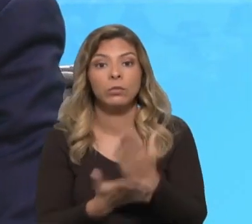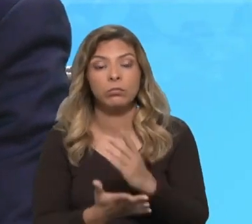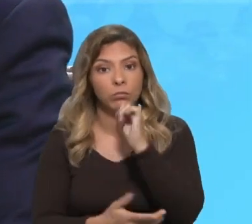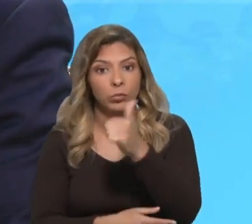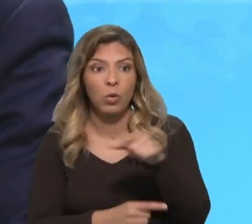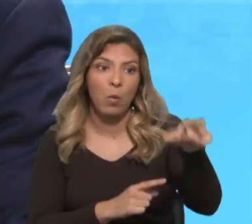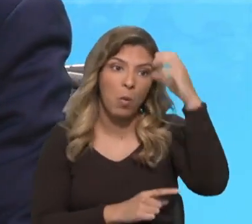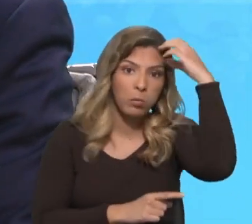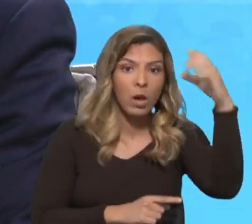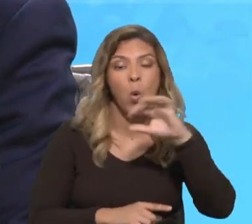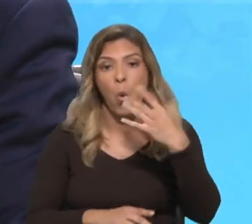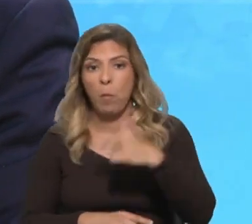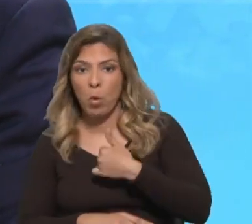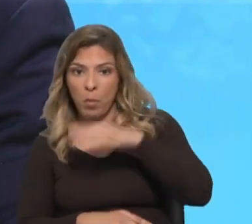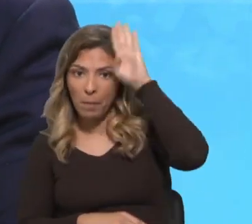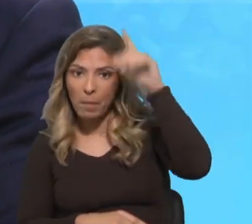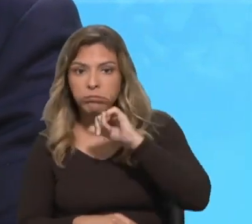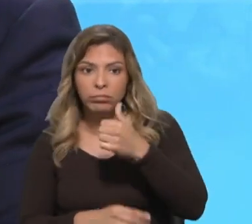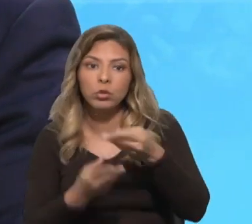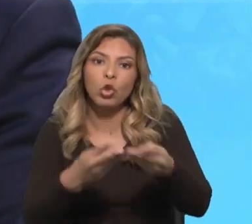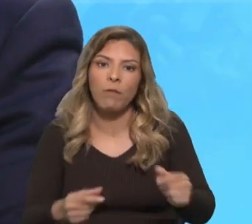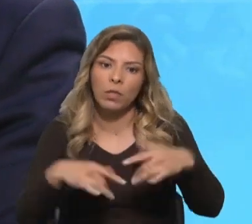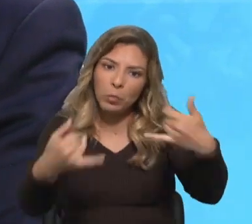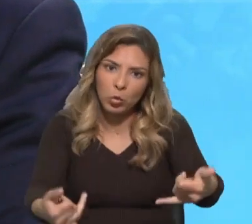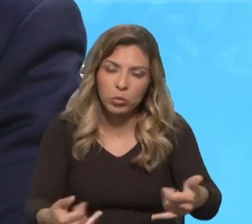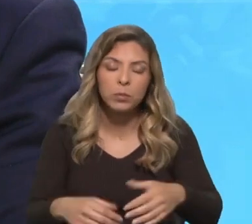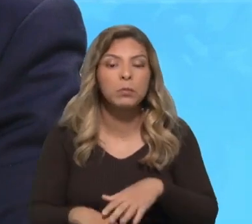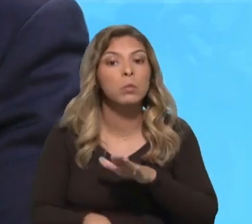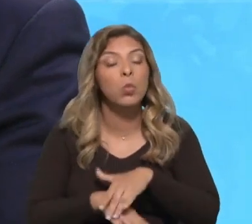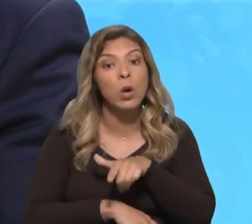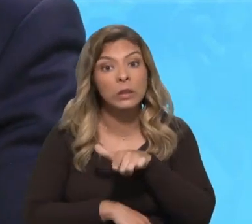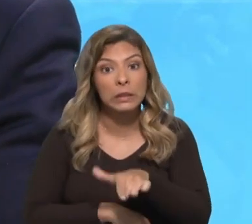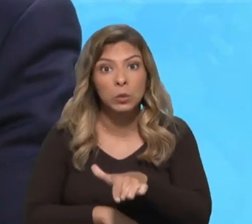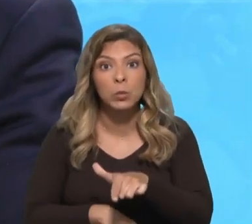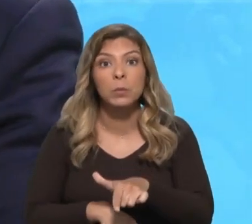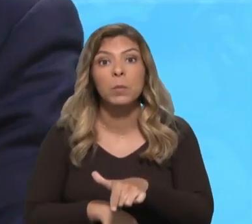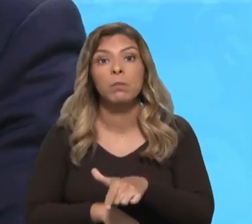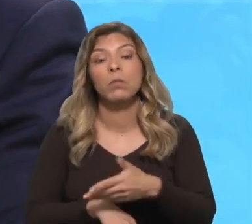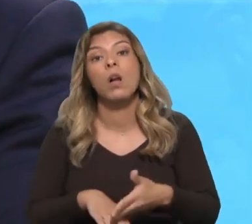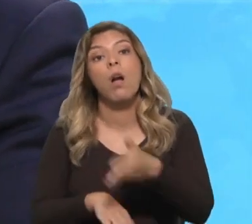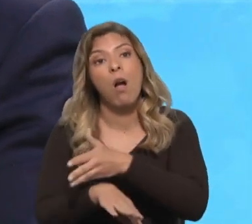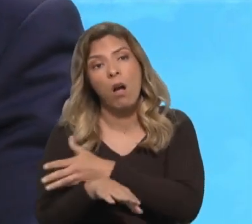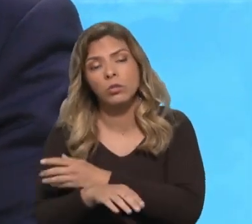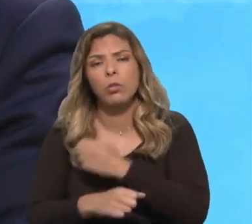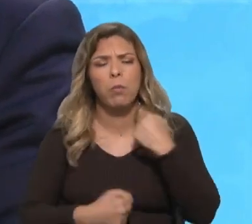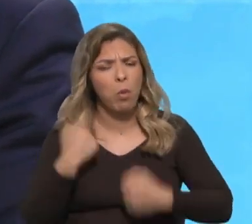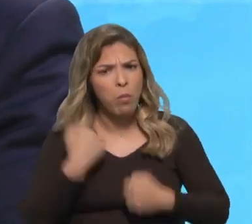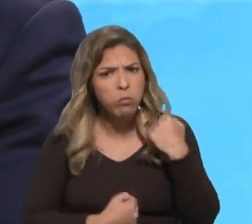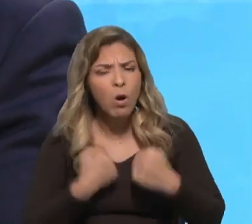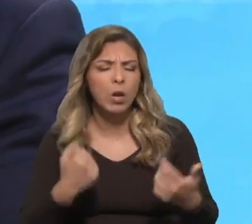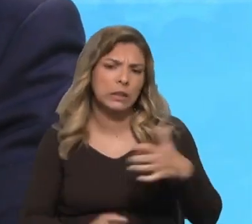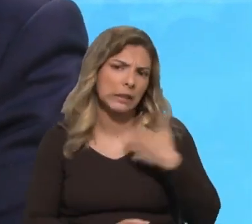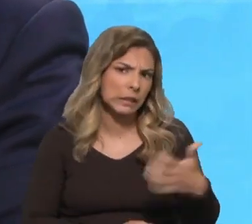papa, para que tal se resolvesse. Portanto, nesse contexto, acaba por ser, apesar de ter havido protestos,